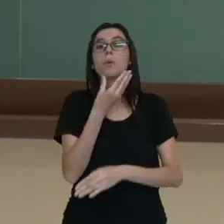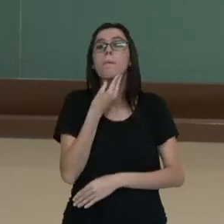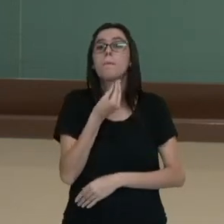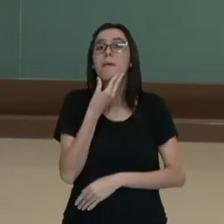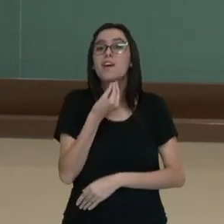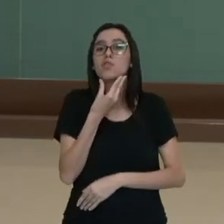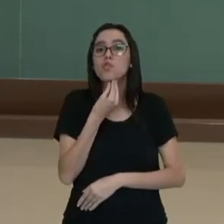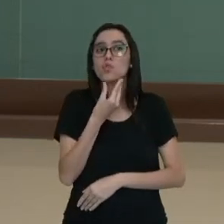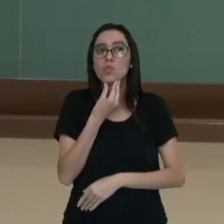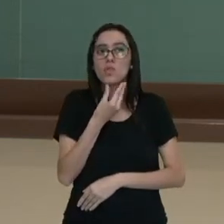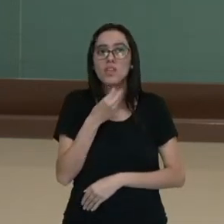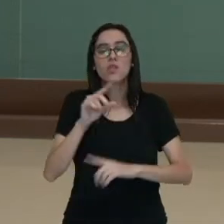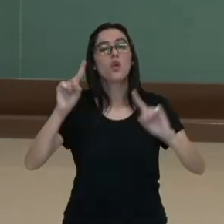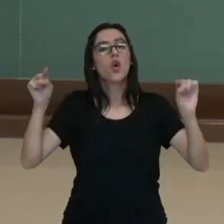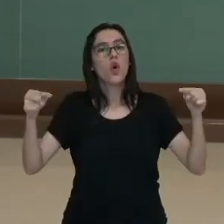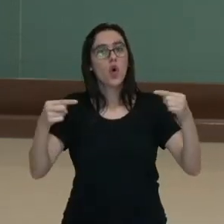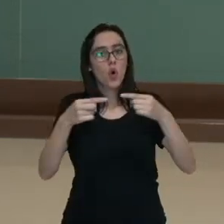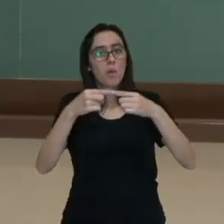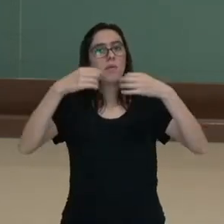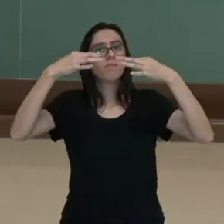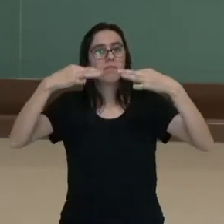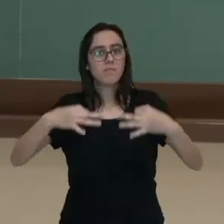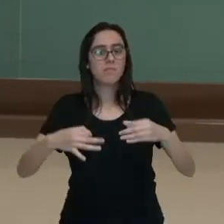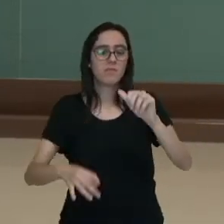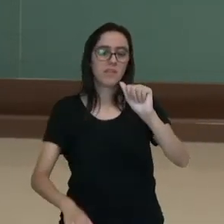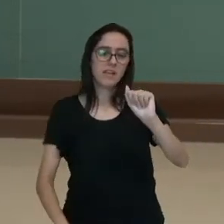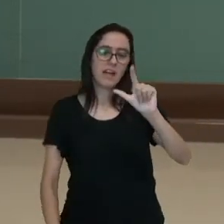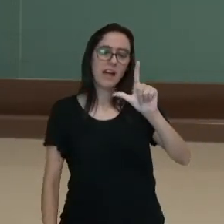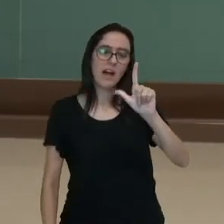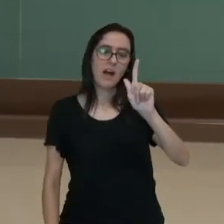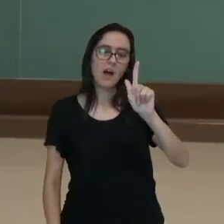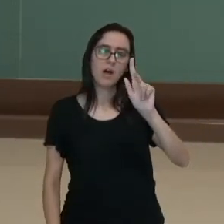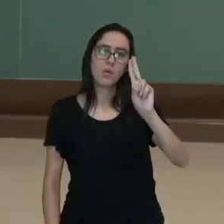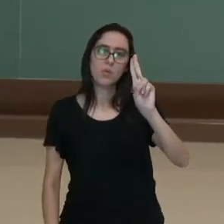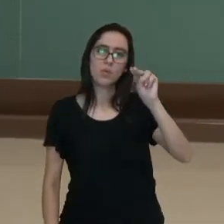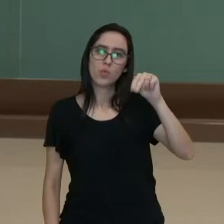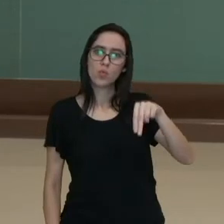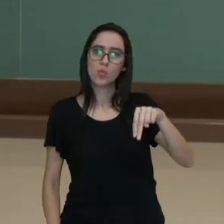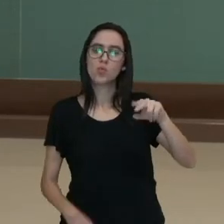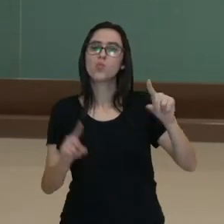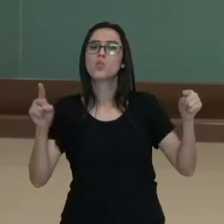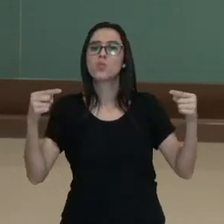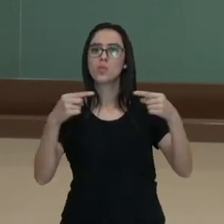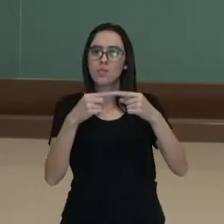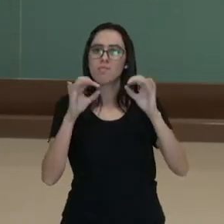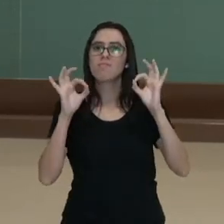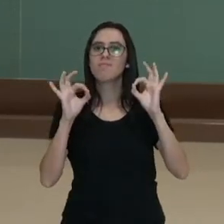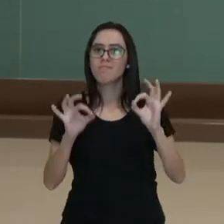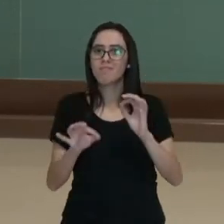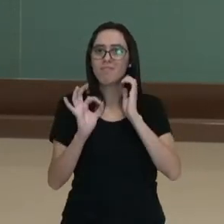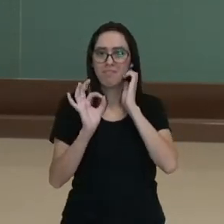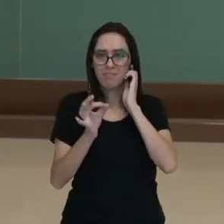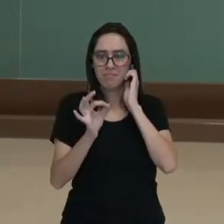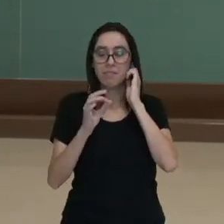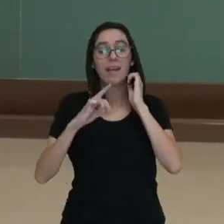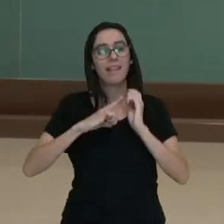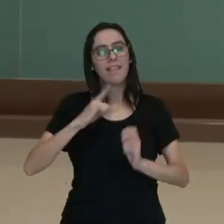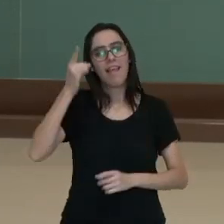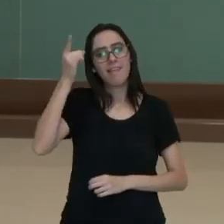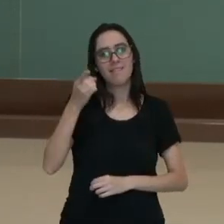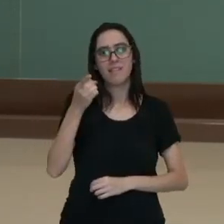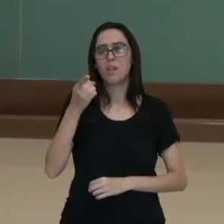o algum pronome indefinido vai levar acento,